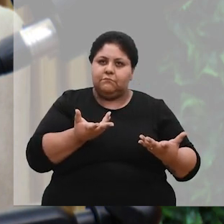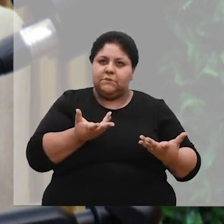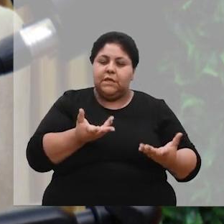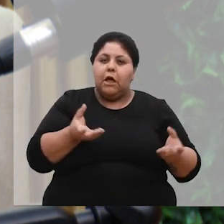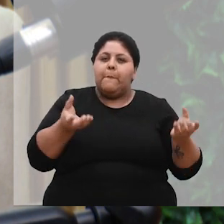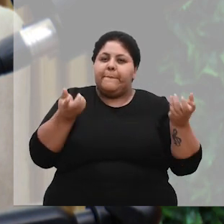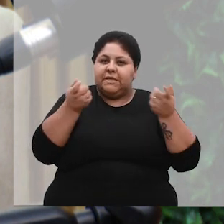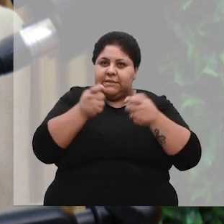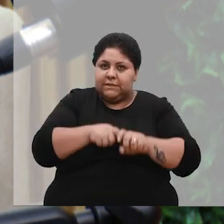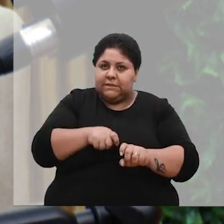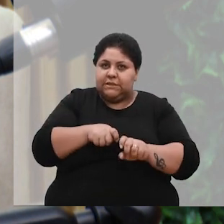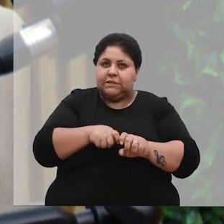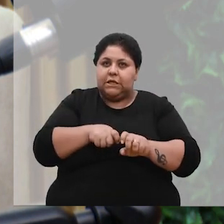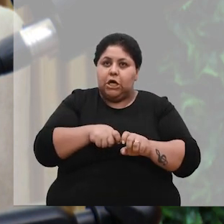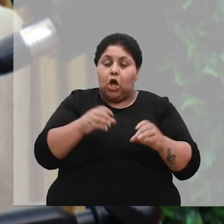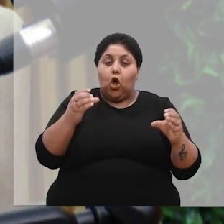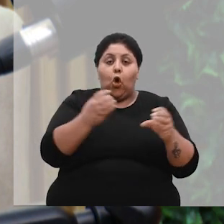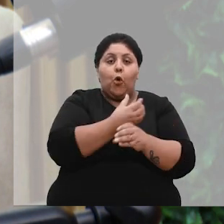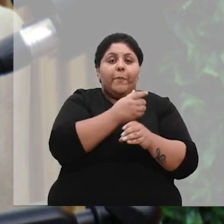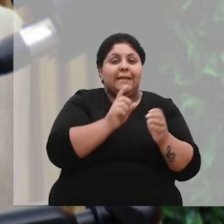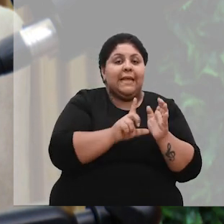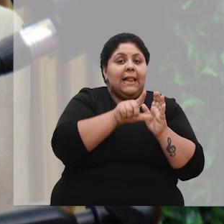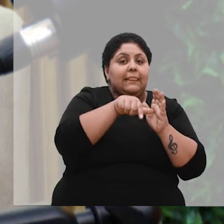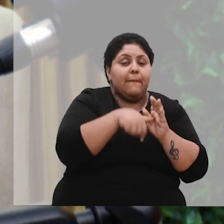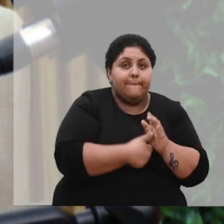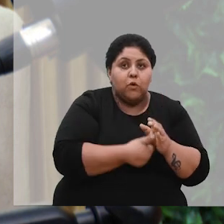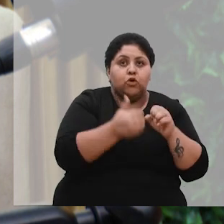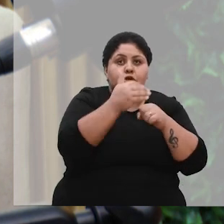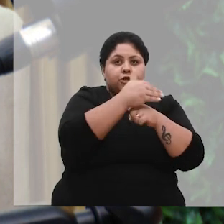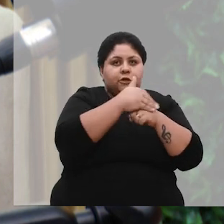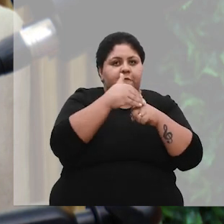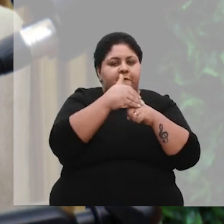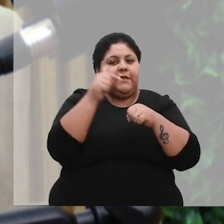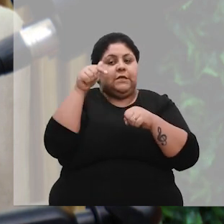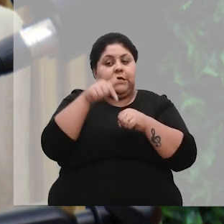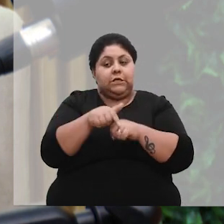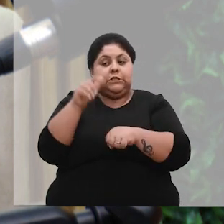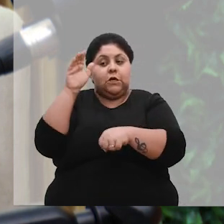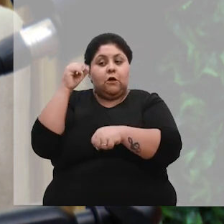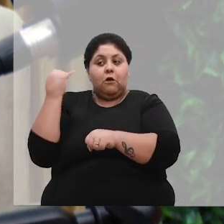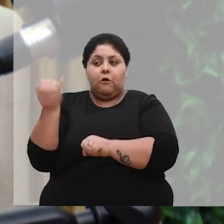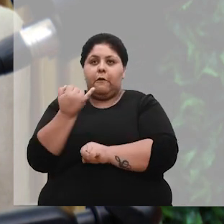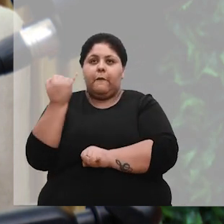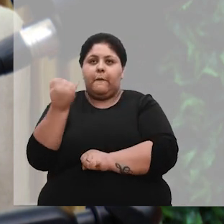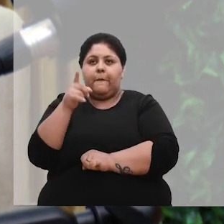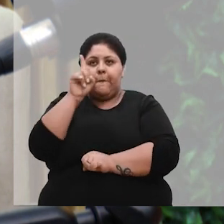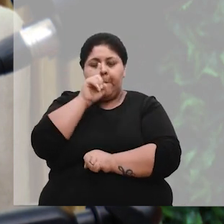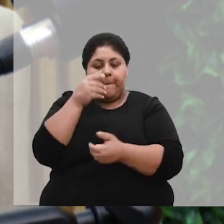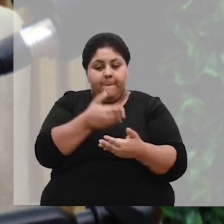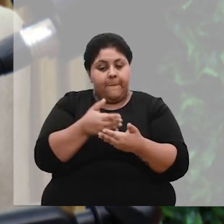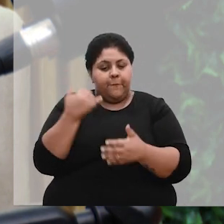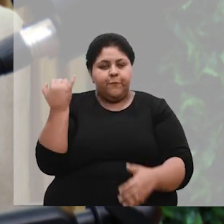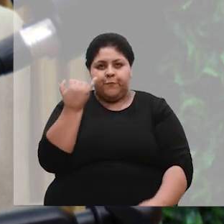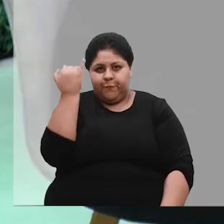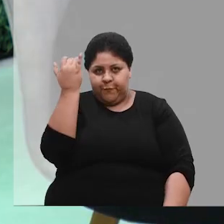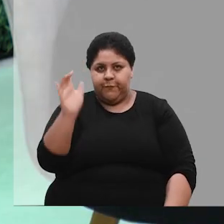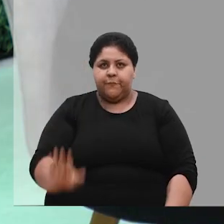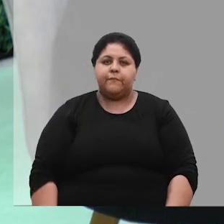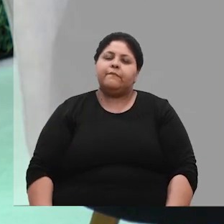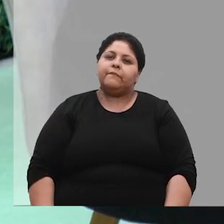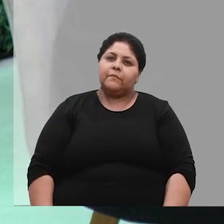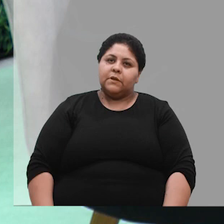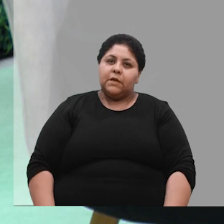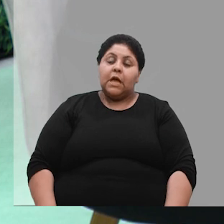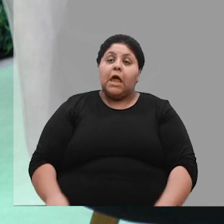está amamentando no peito de forma exclusiva. Então, esse é o momento, essa é a chave para essa mãe, para esse bebê, que é